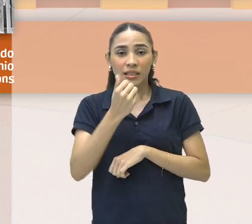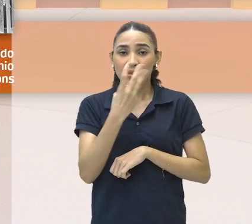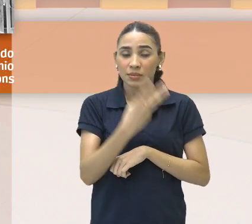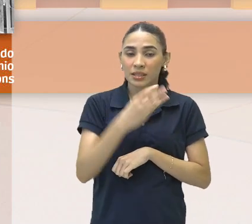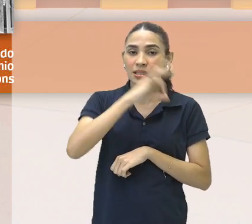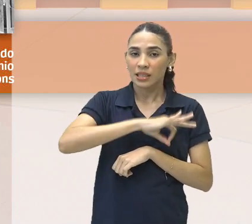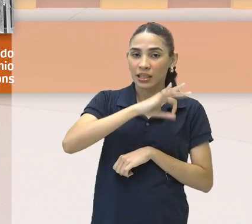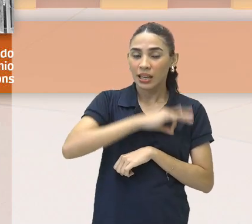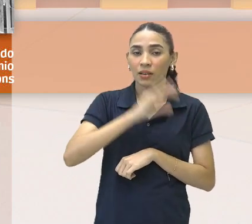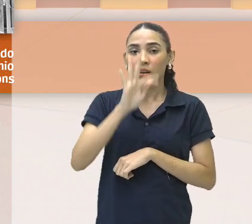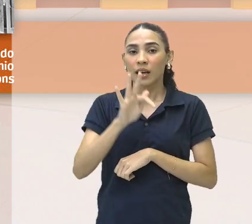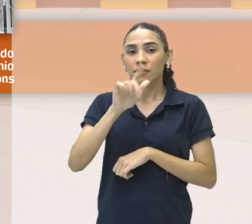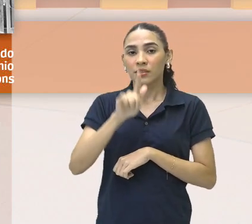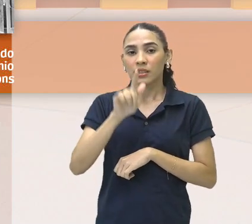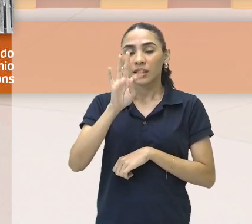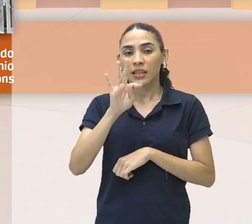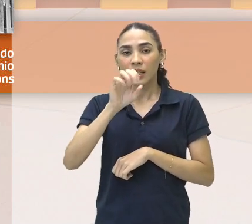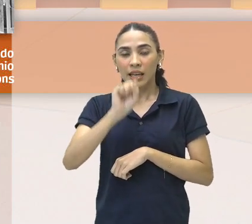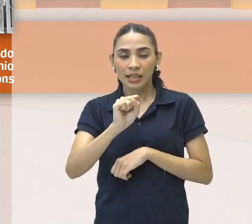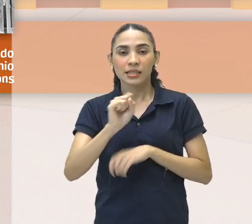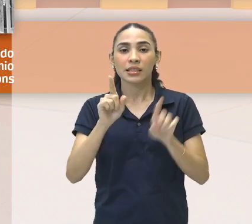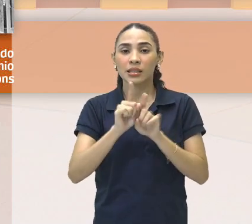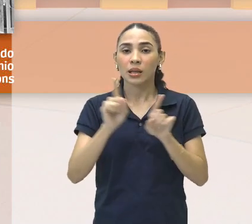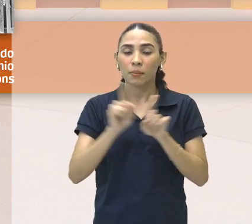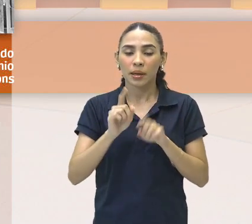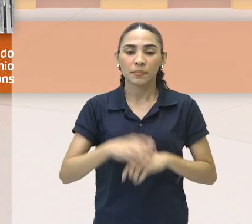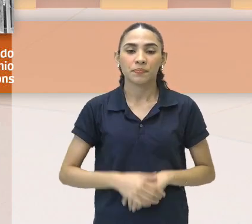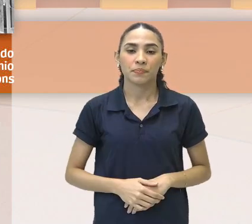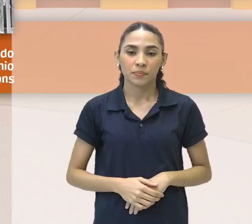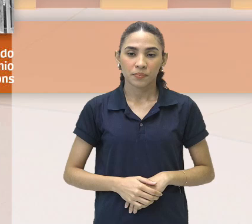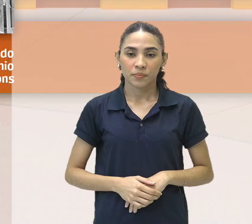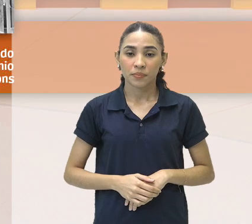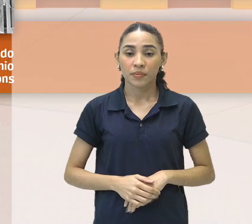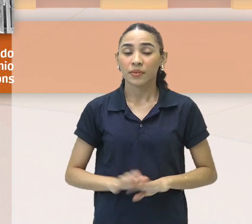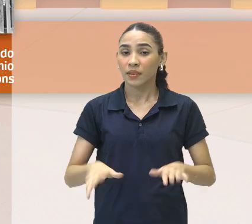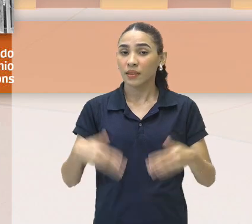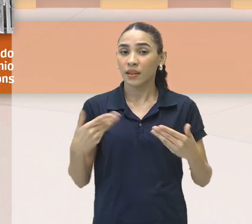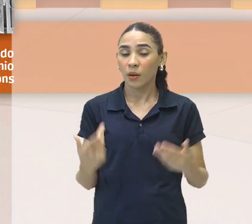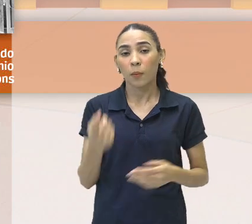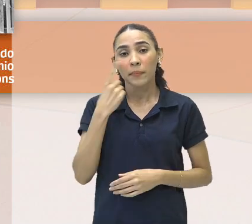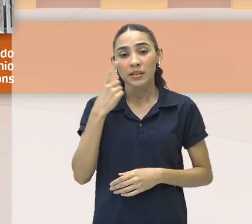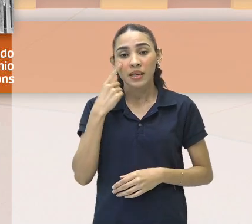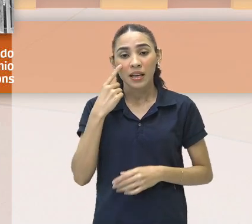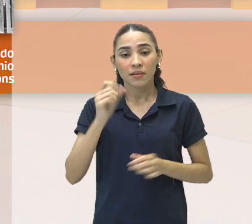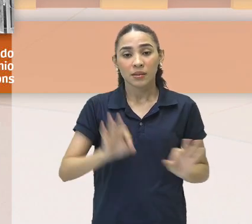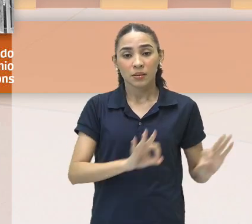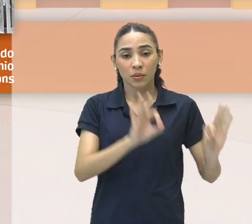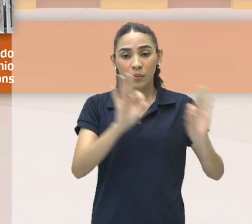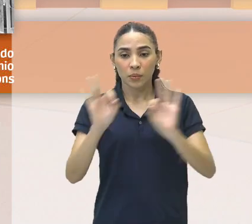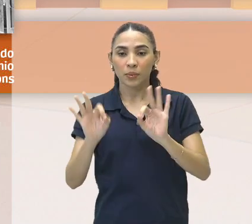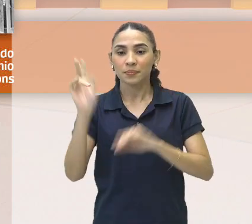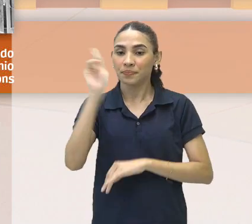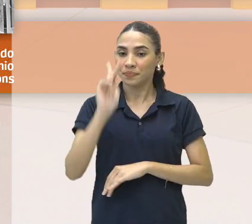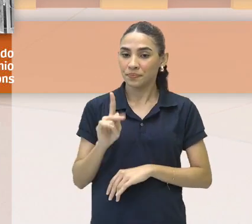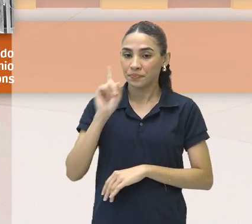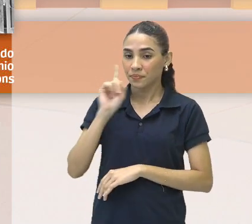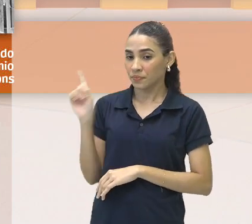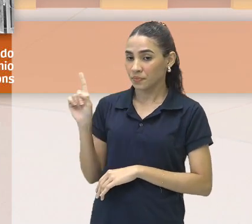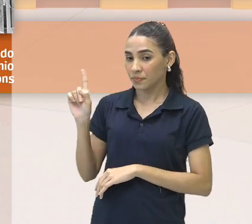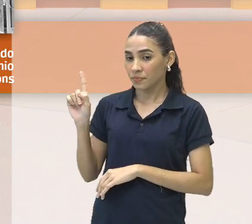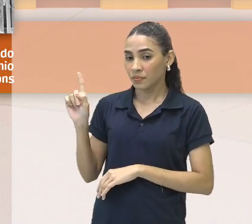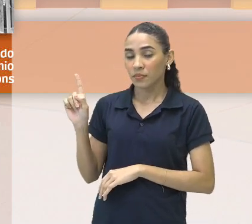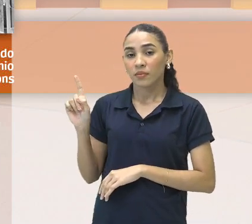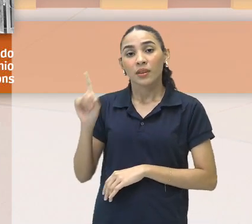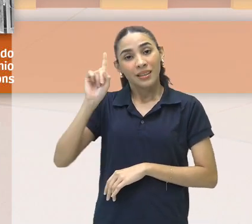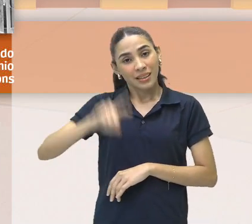e regulamentação das atividades sindicais, certo? Então, observe a nossa linha do tempo aqui, certo? Que são